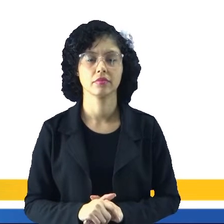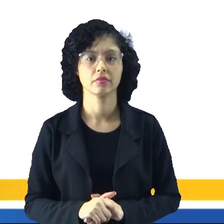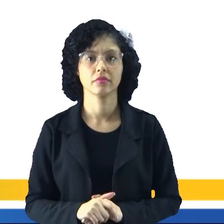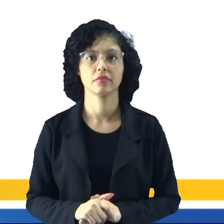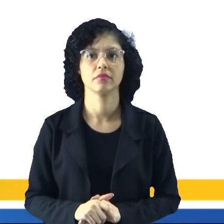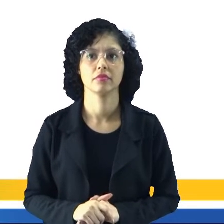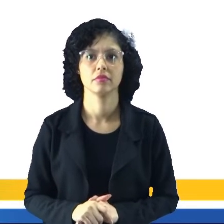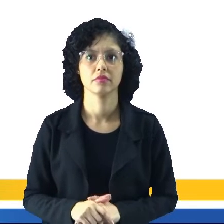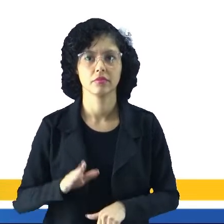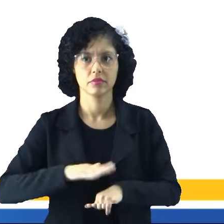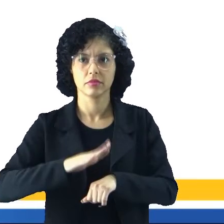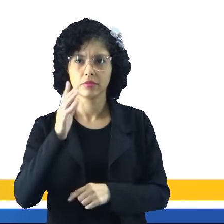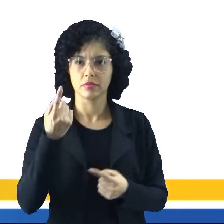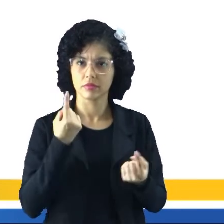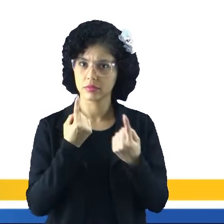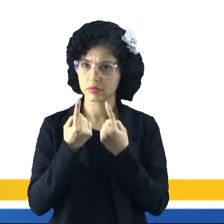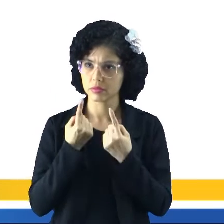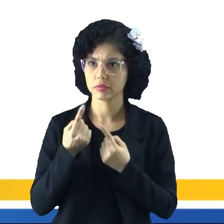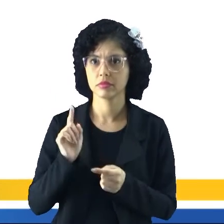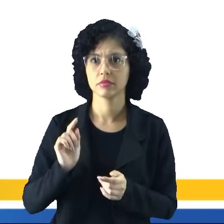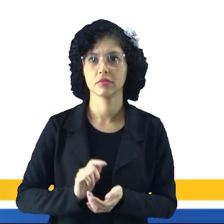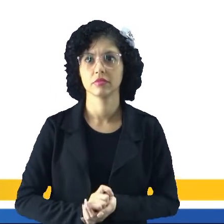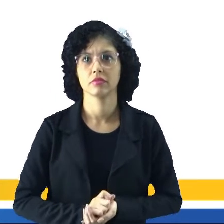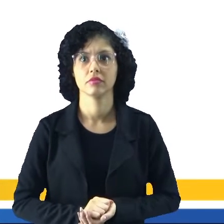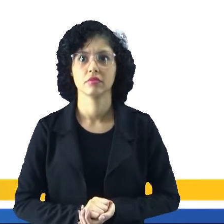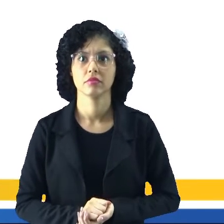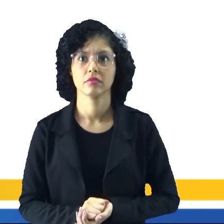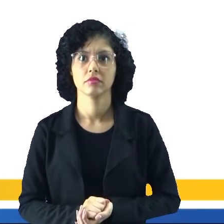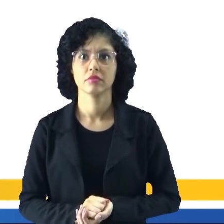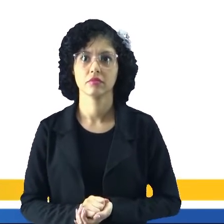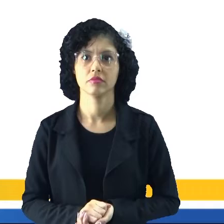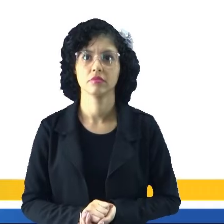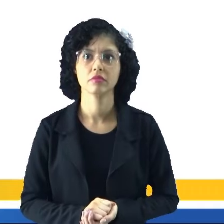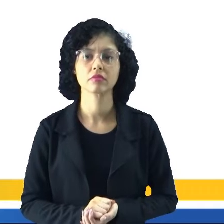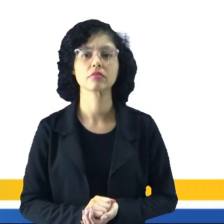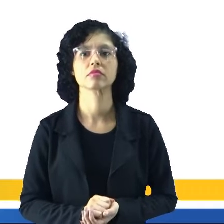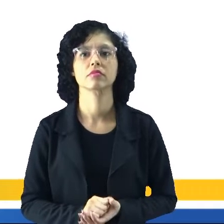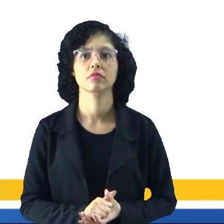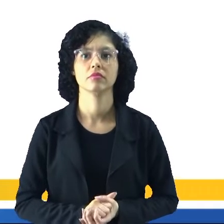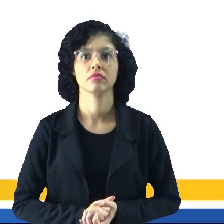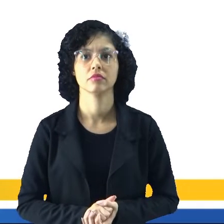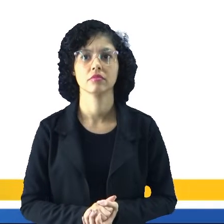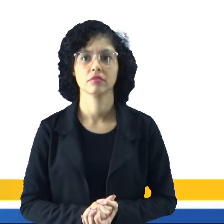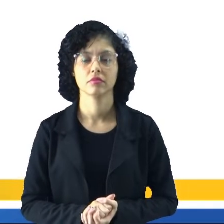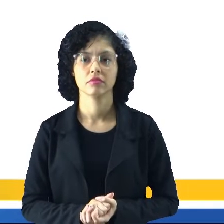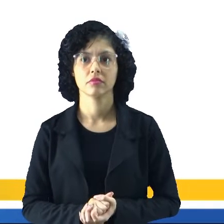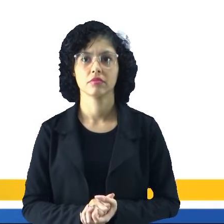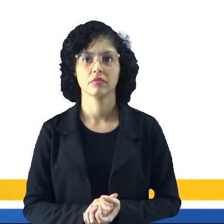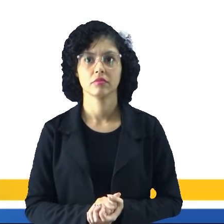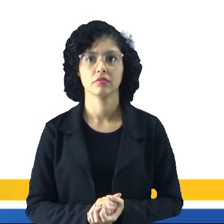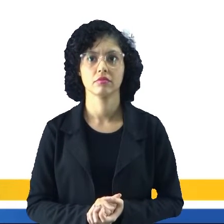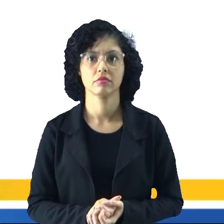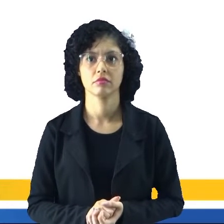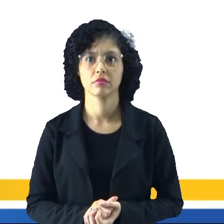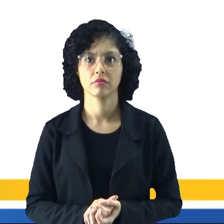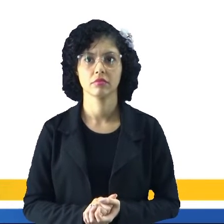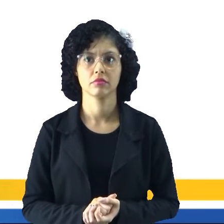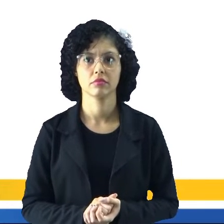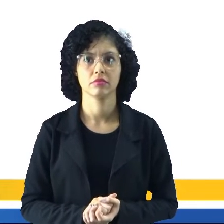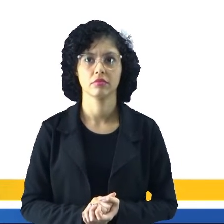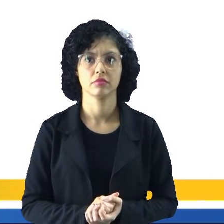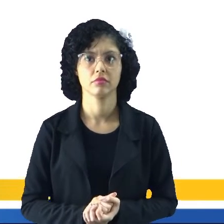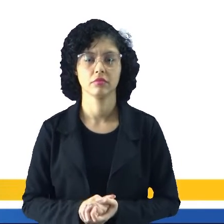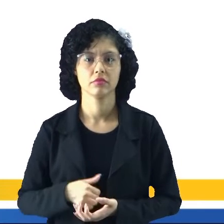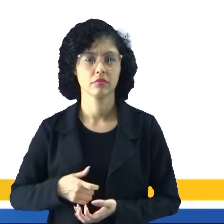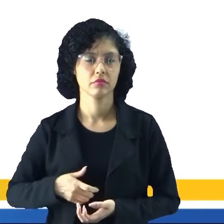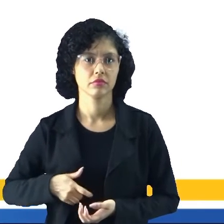temos muito bem esse embate aqui definido no primeiro quadro. Então Mafalda responde: será que mais que nada lá bem em tarefas